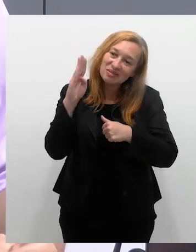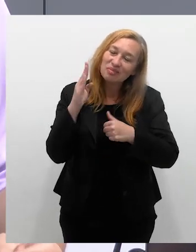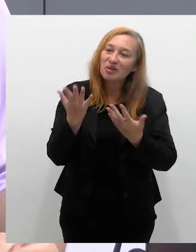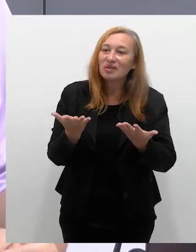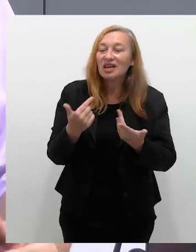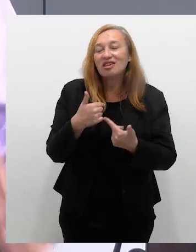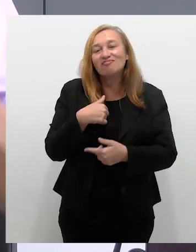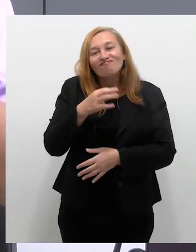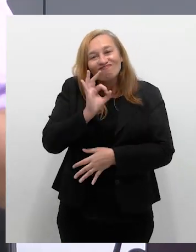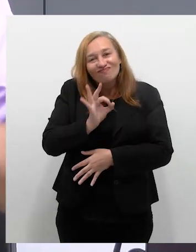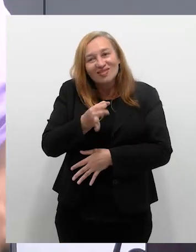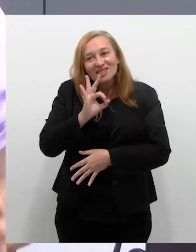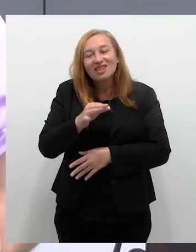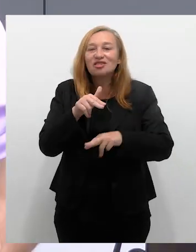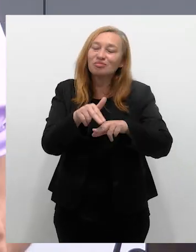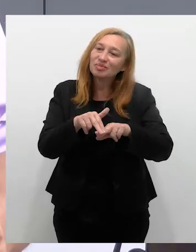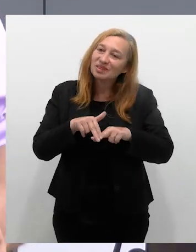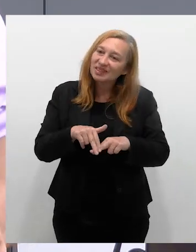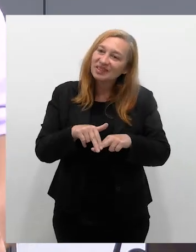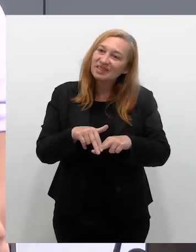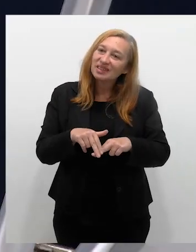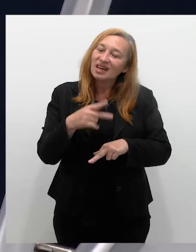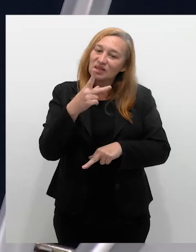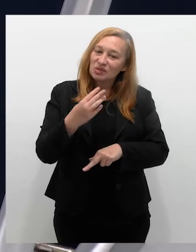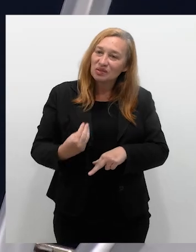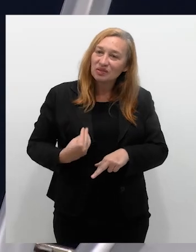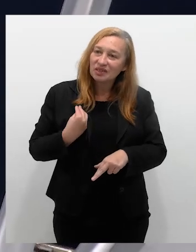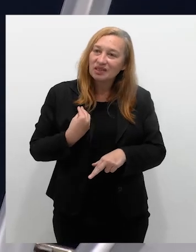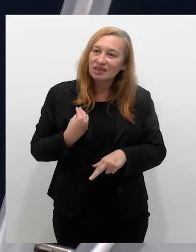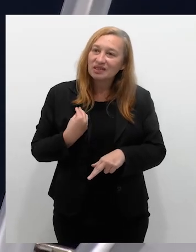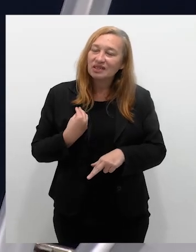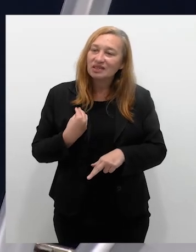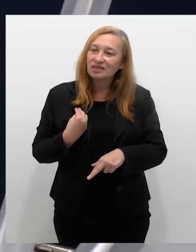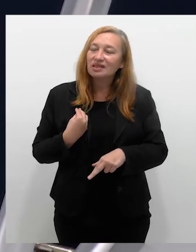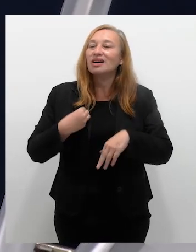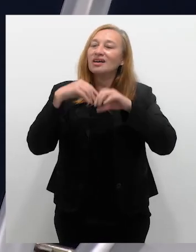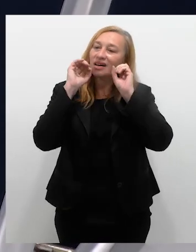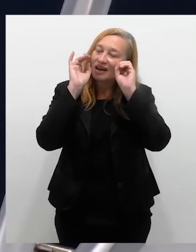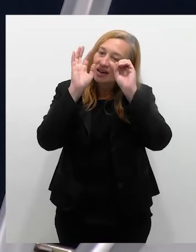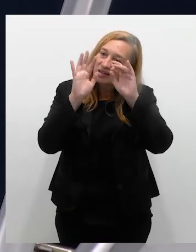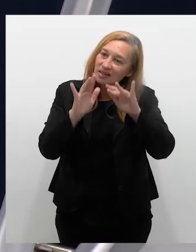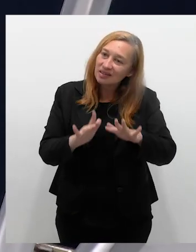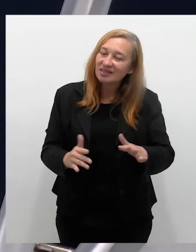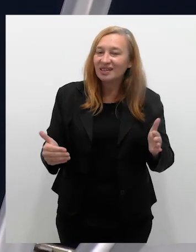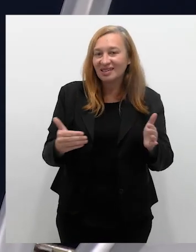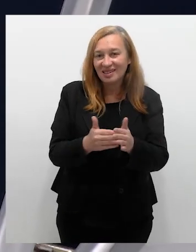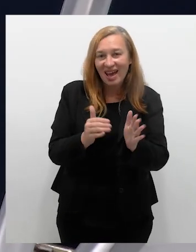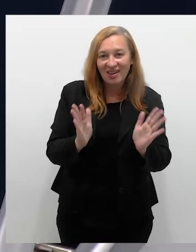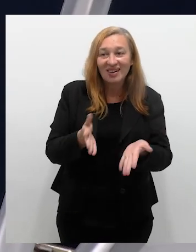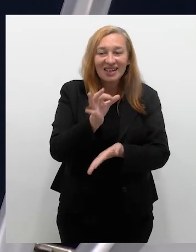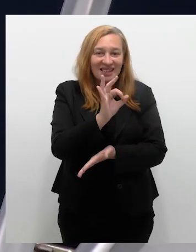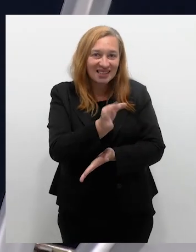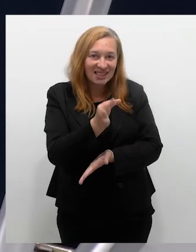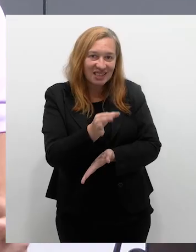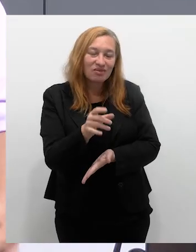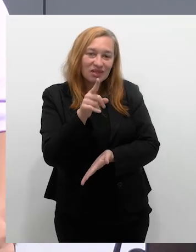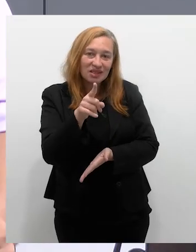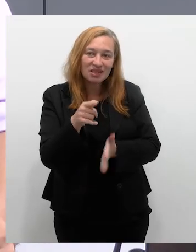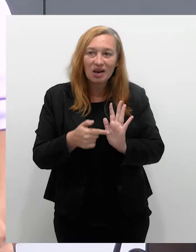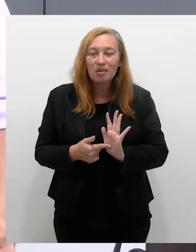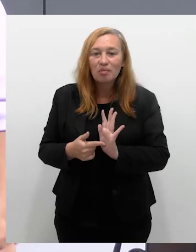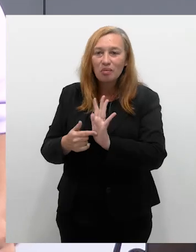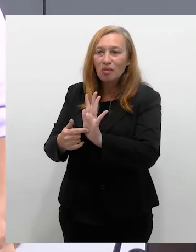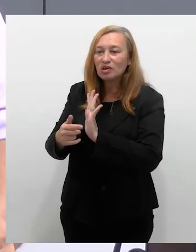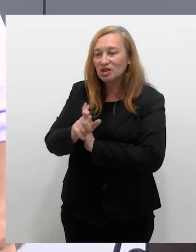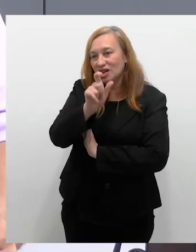peculiar. E eu tenho certeza que é por isso que a sua vida vem sido tão abençoada até agora. É exatamente o que